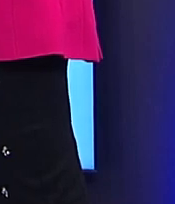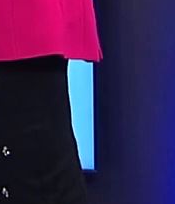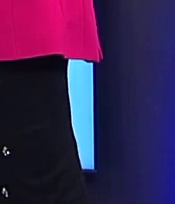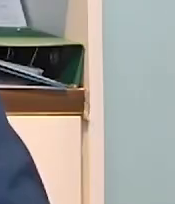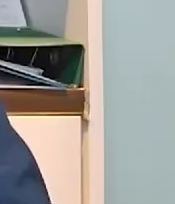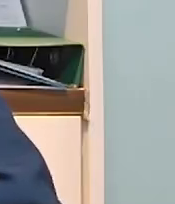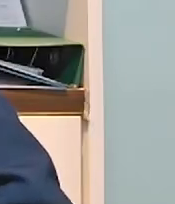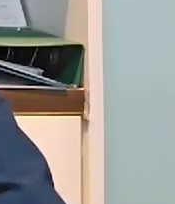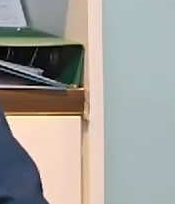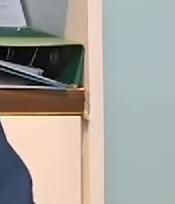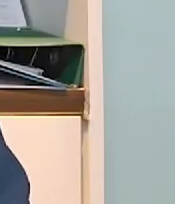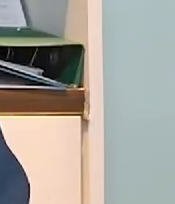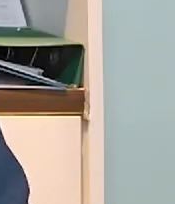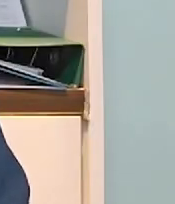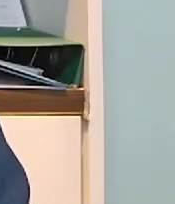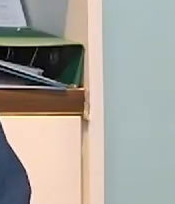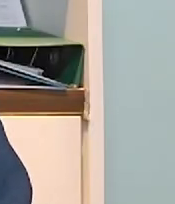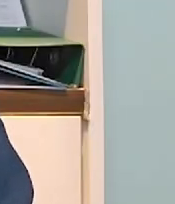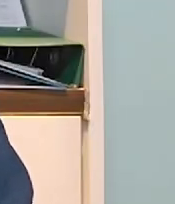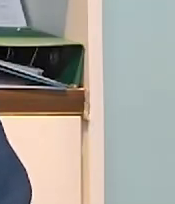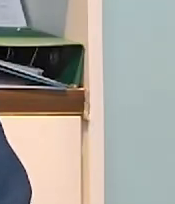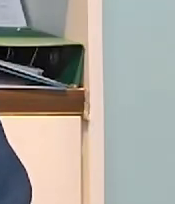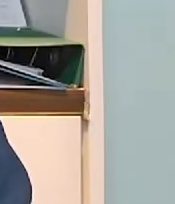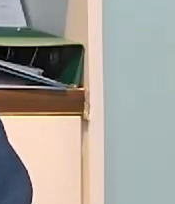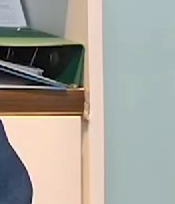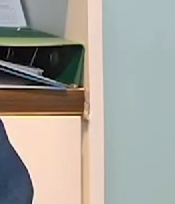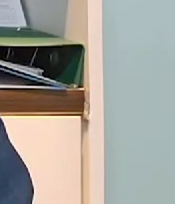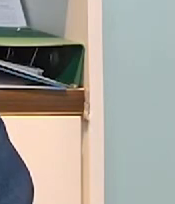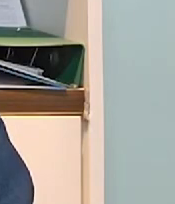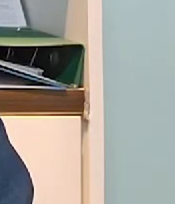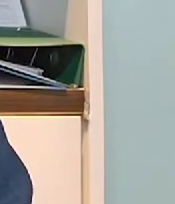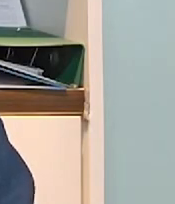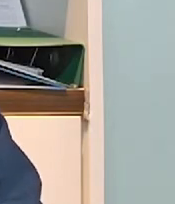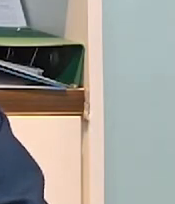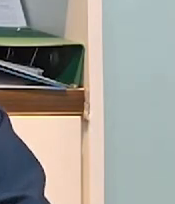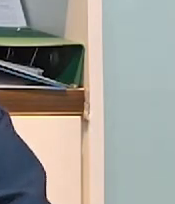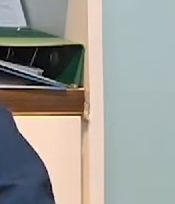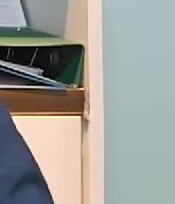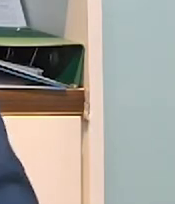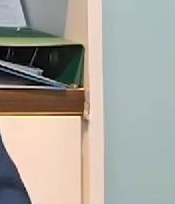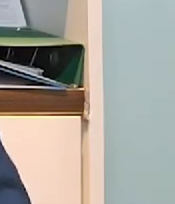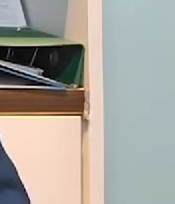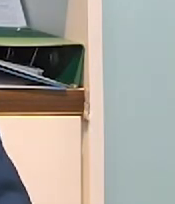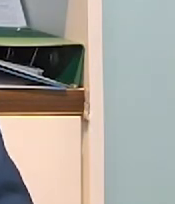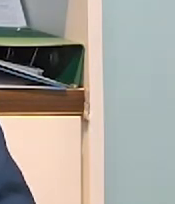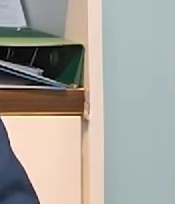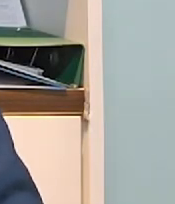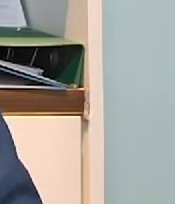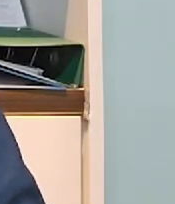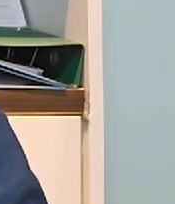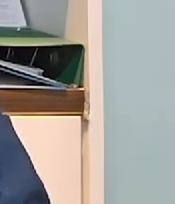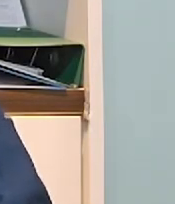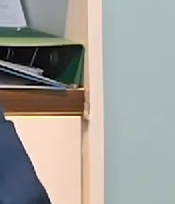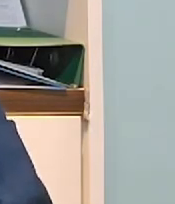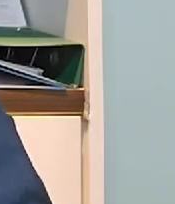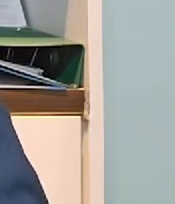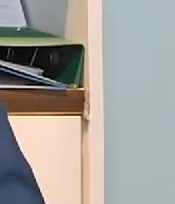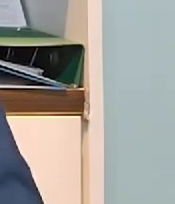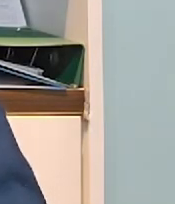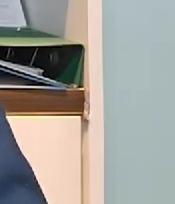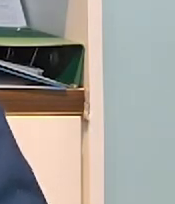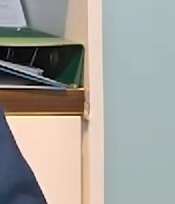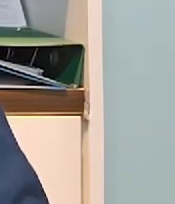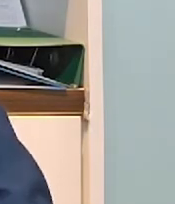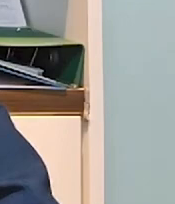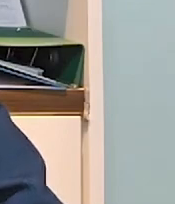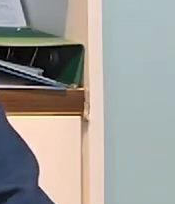exercício da Democracia direta podendo ser proposta para combater e anular atos que são lesivos ao